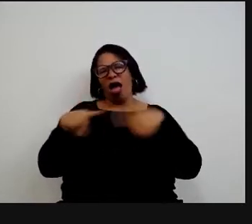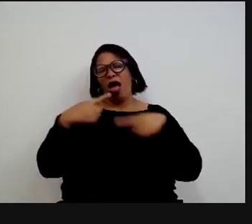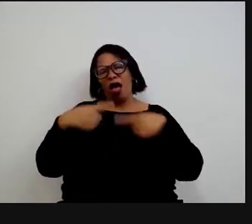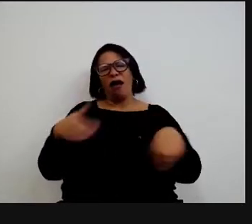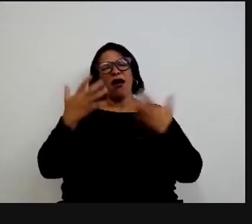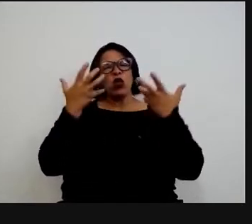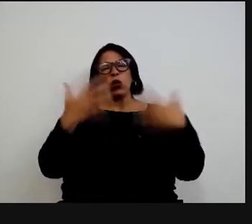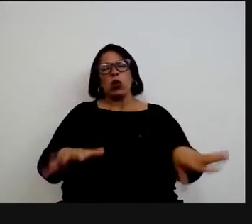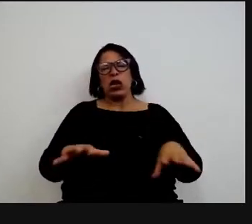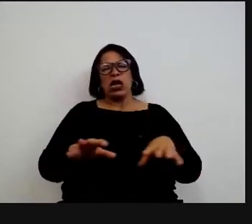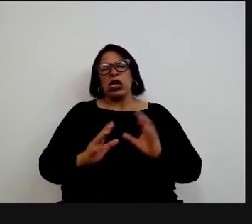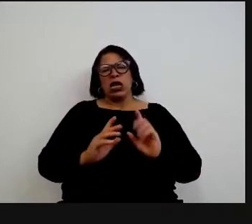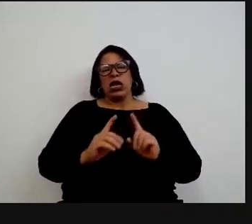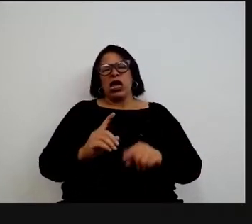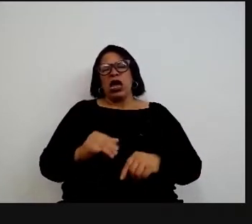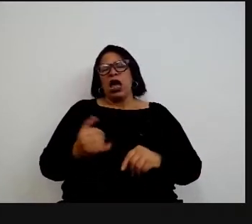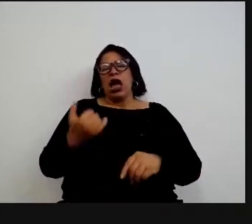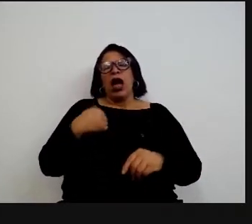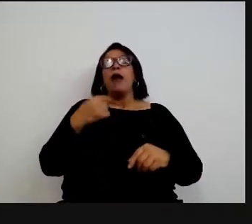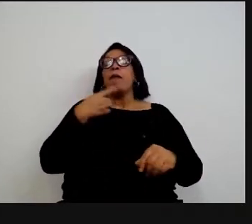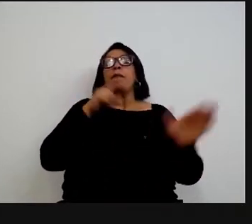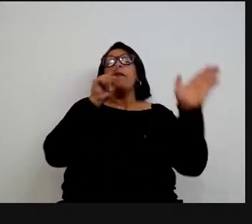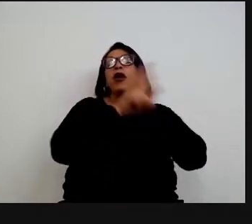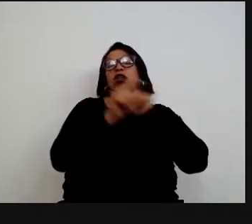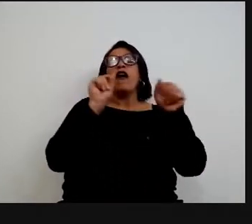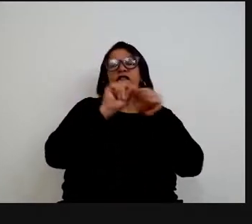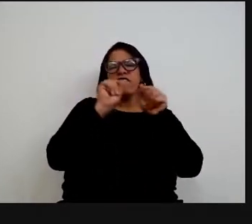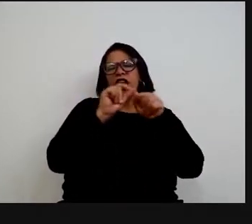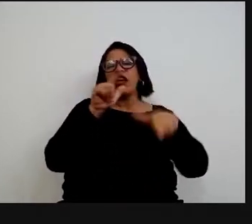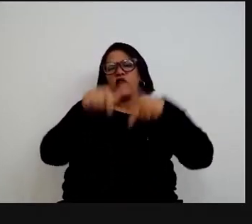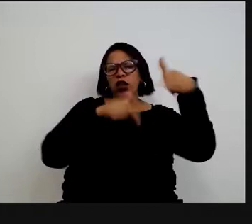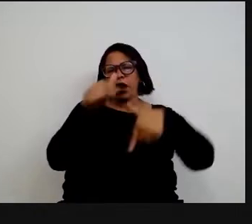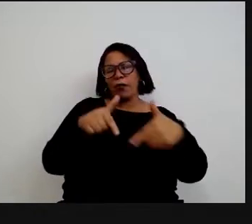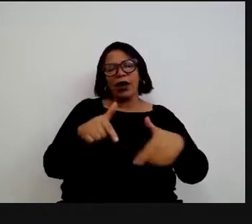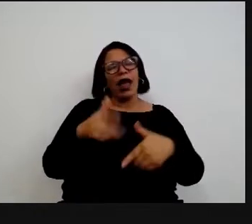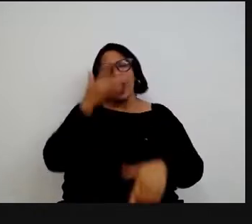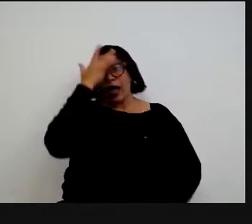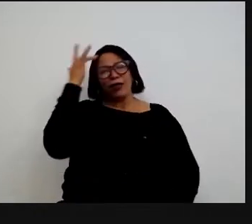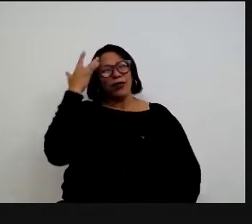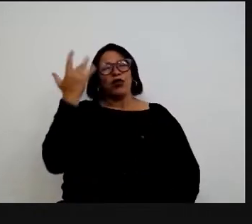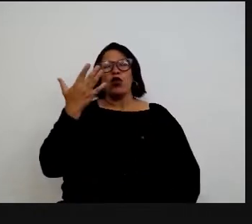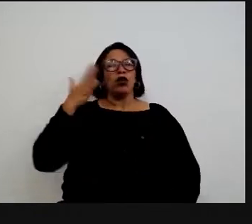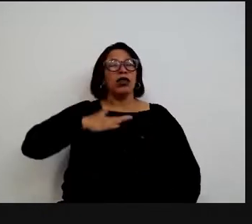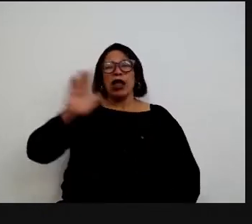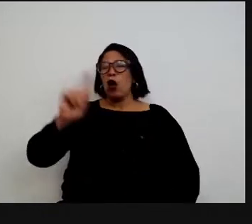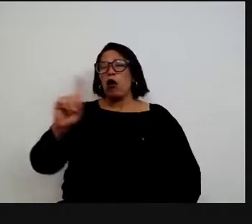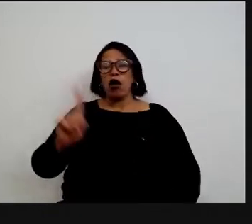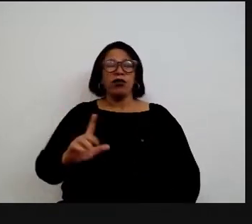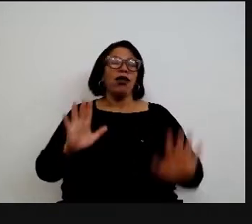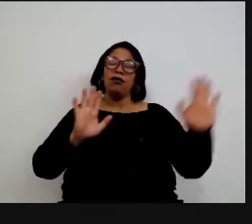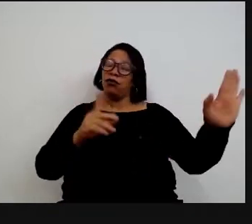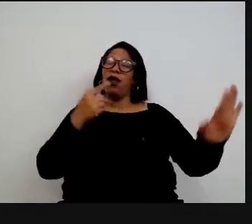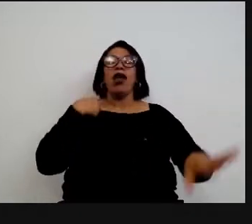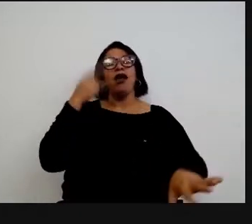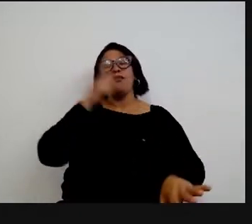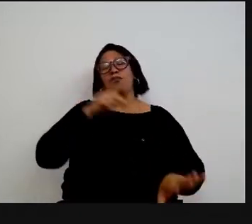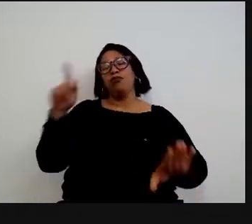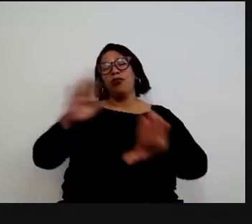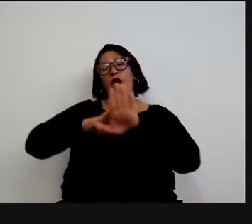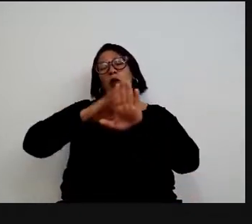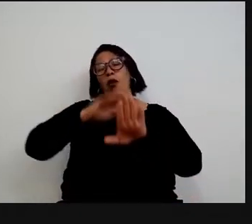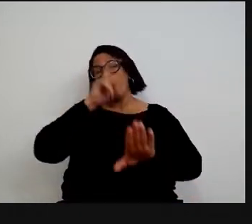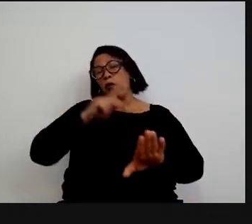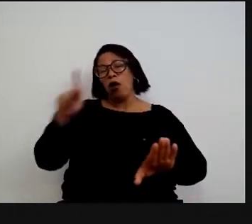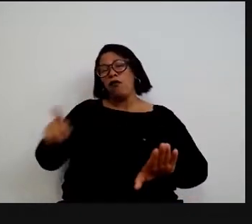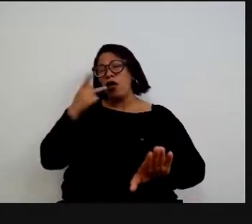de que chegava em sala de aula quem fez os cursos. Ninguém fez os cursos. Isso é na educação formal, que eu sou professor, vivenciava a mesma